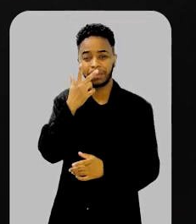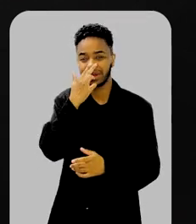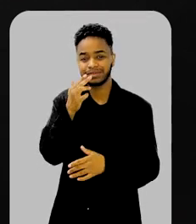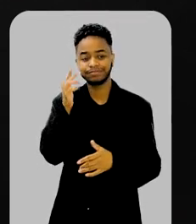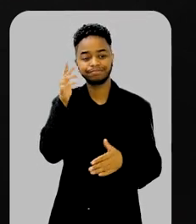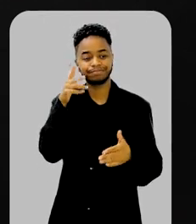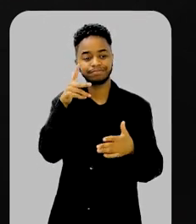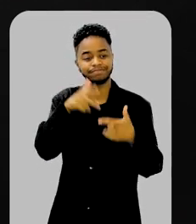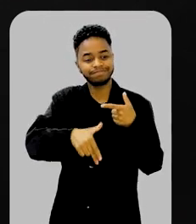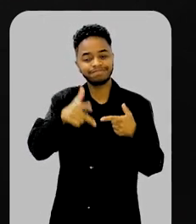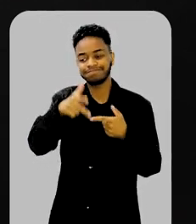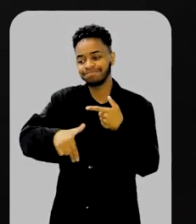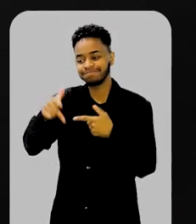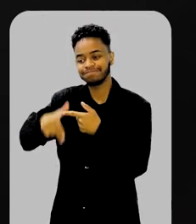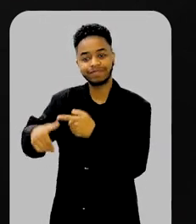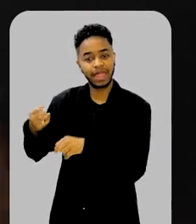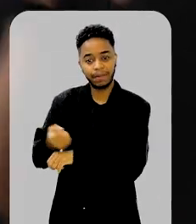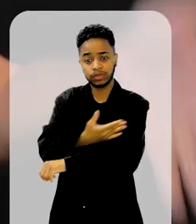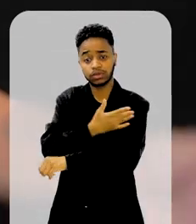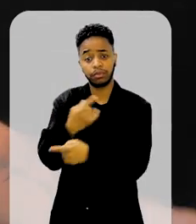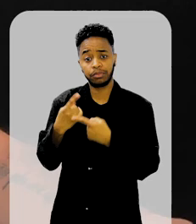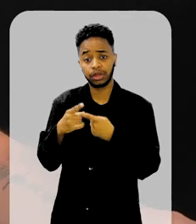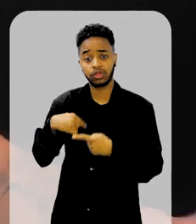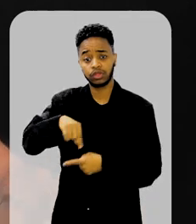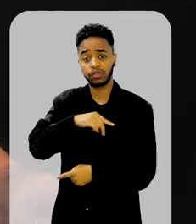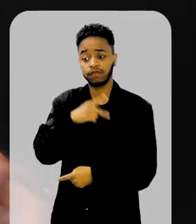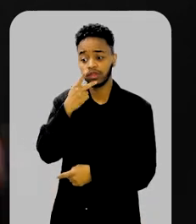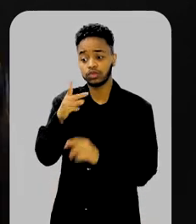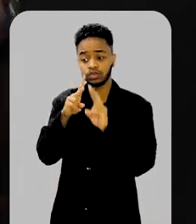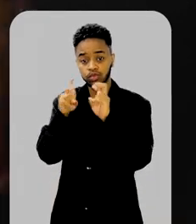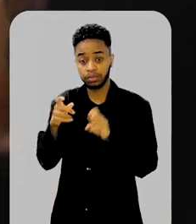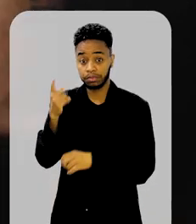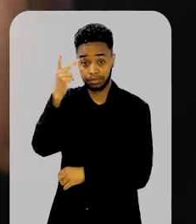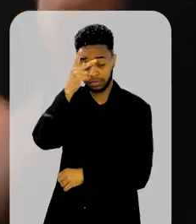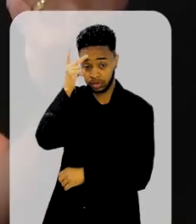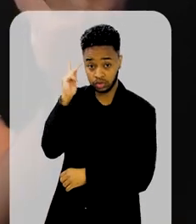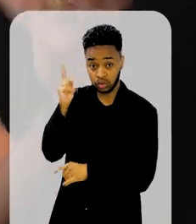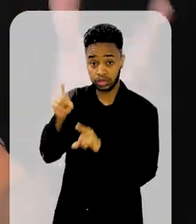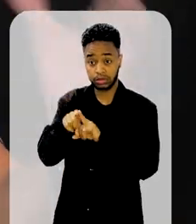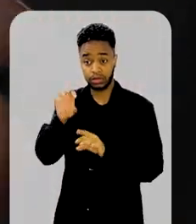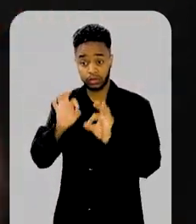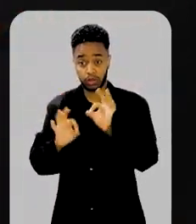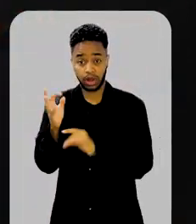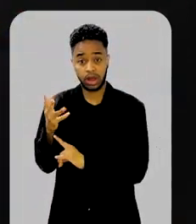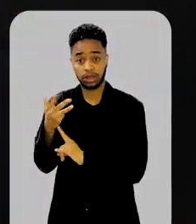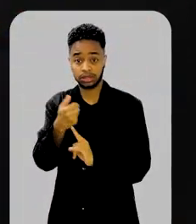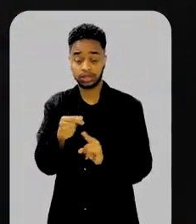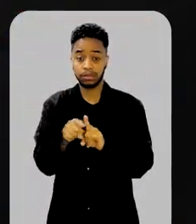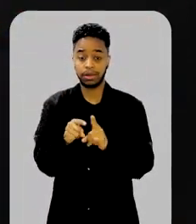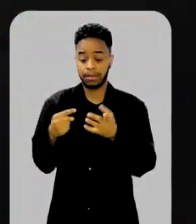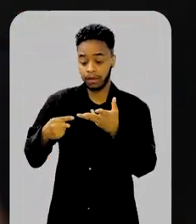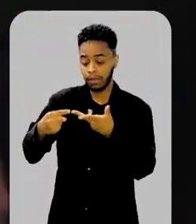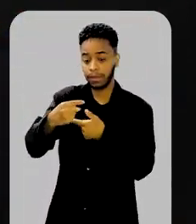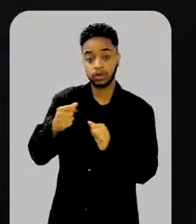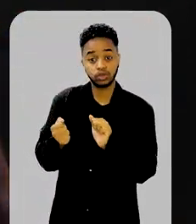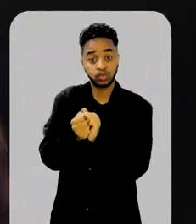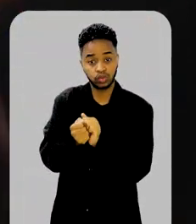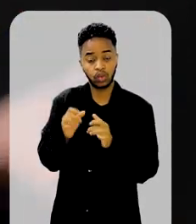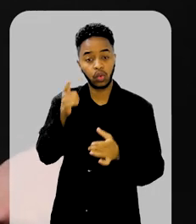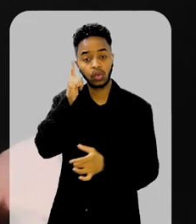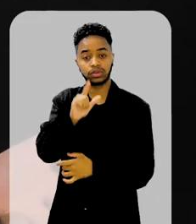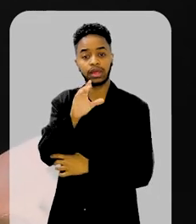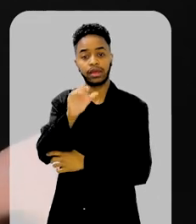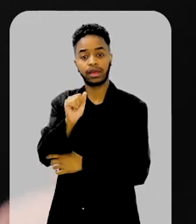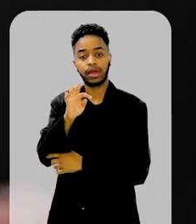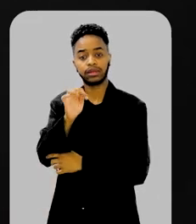eu vejo restrição no campo da emoção Isso é muito ruim porque estamos falando de pessoas de construções artísticas em que tudo junto leva a